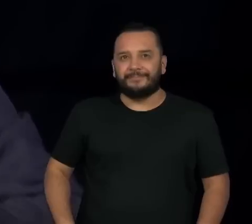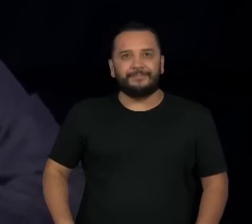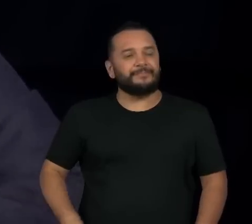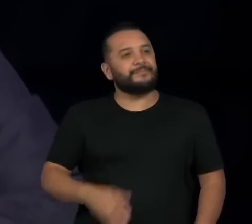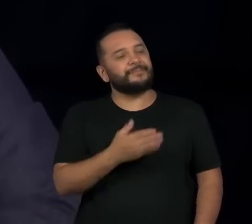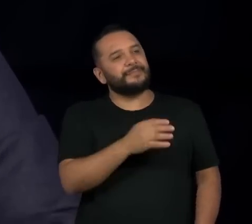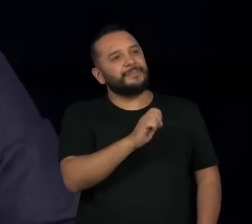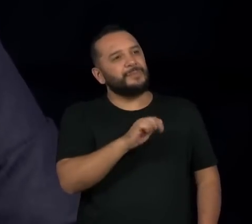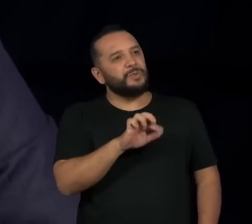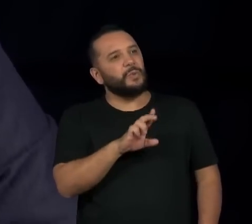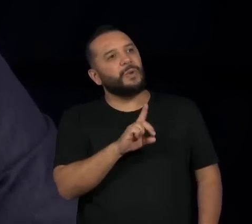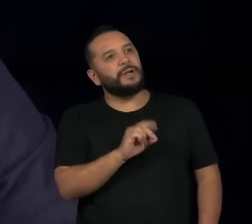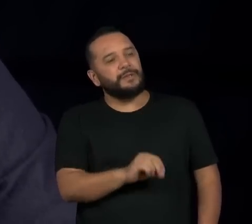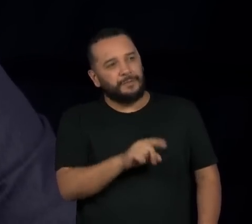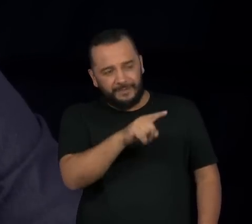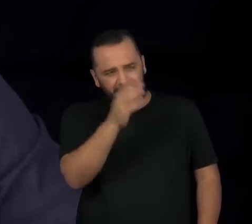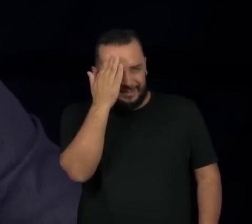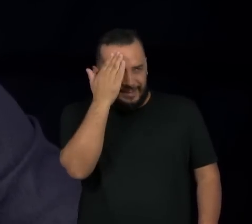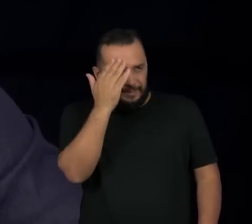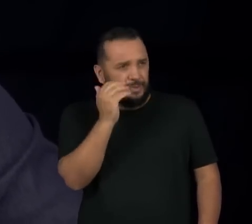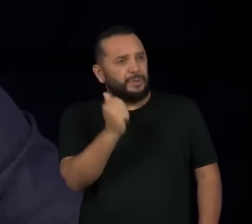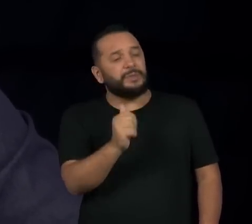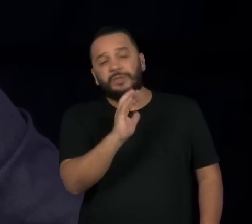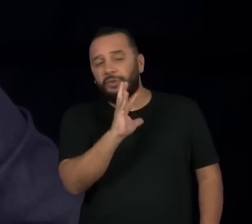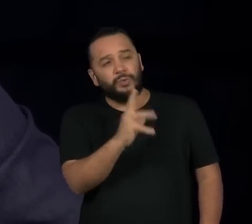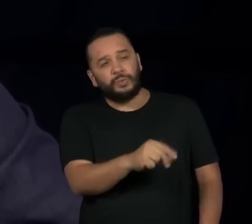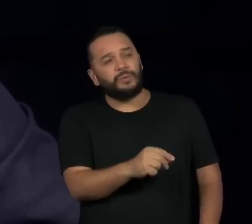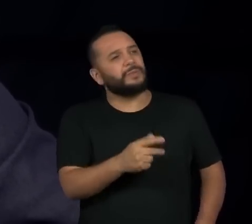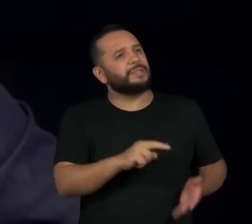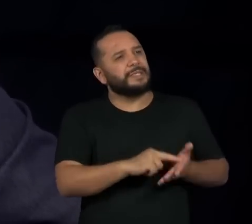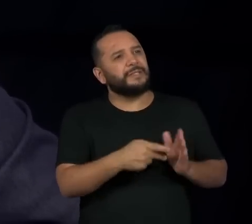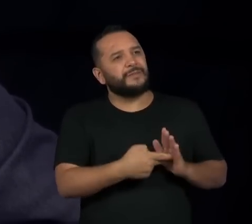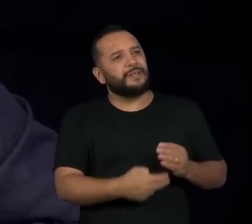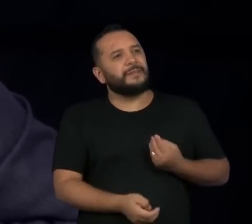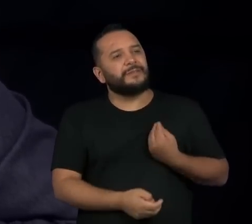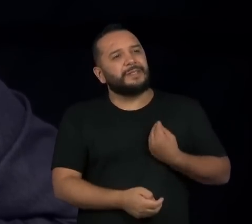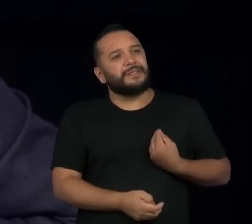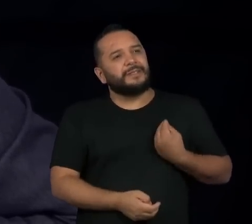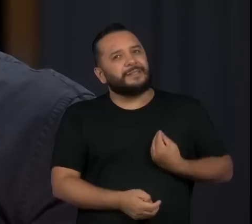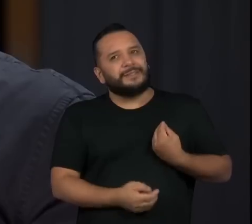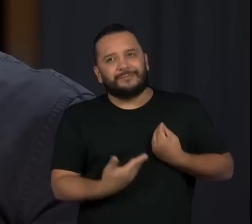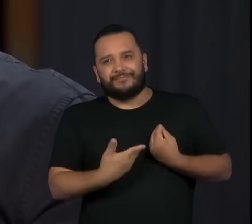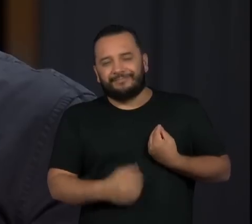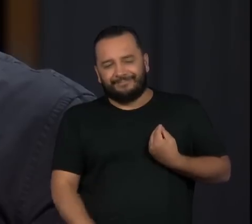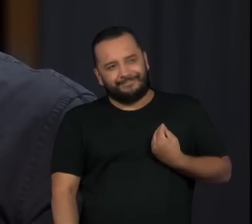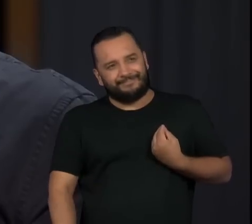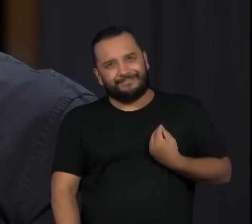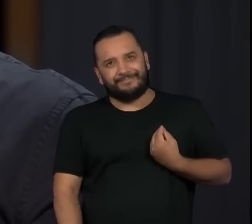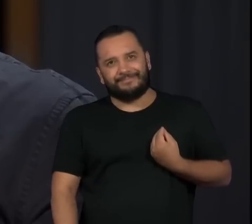Eduardo Moreira, você que sabe tudo, me diga, o que é a vida?